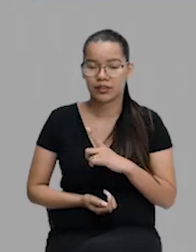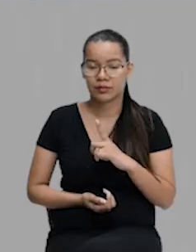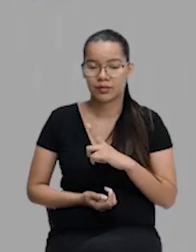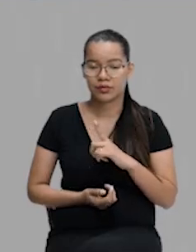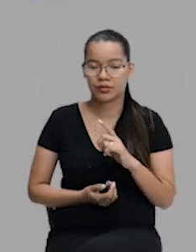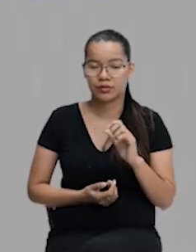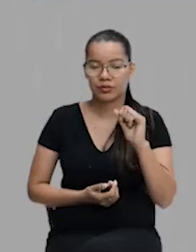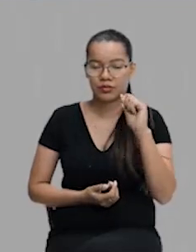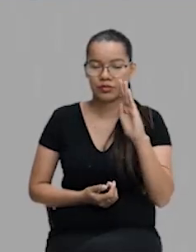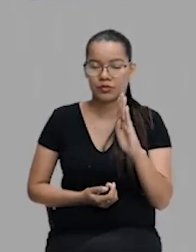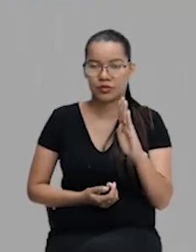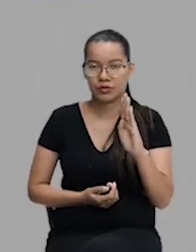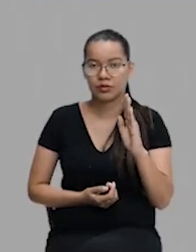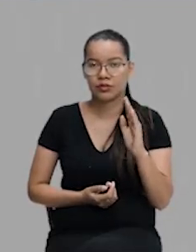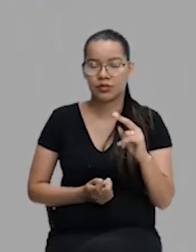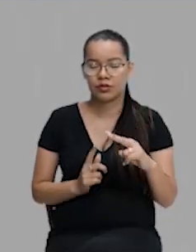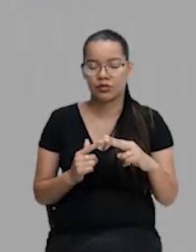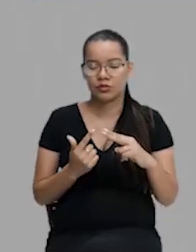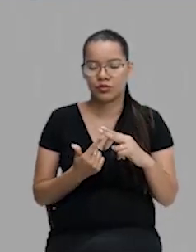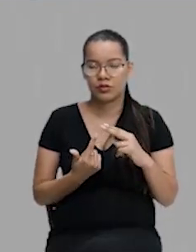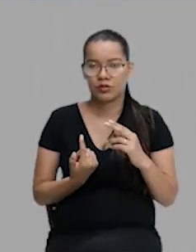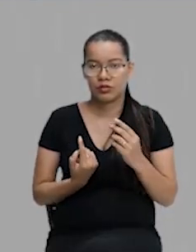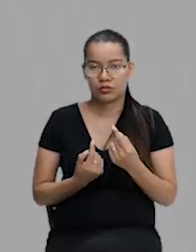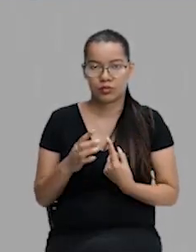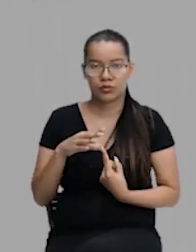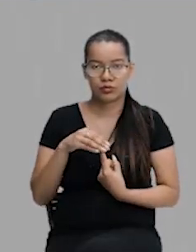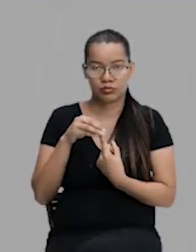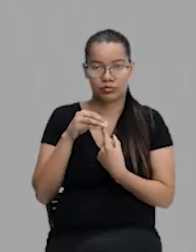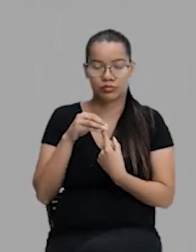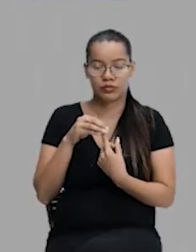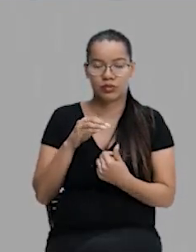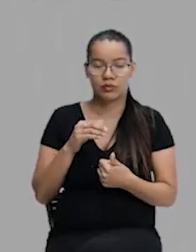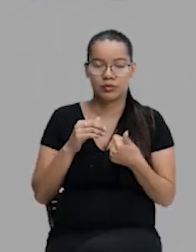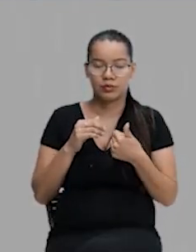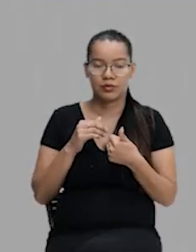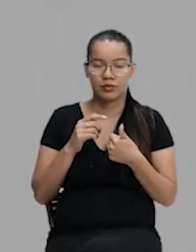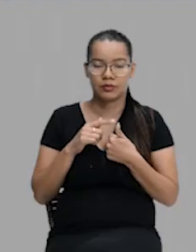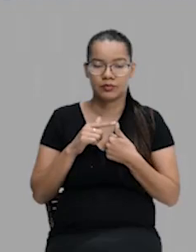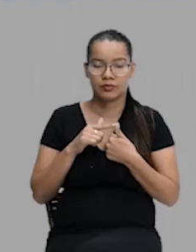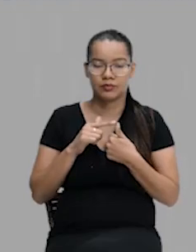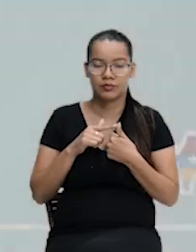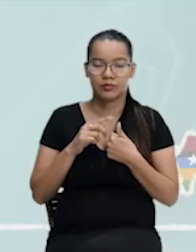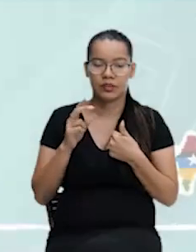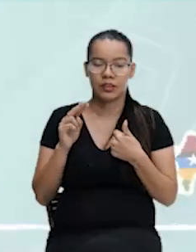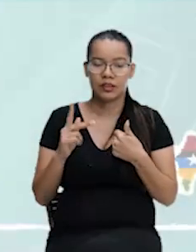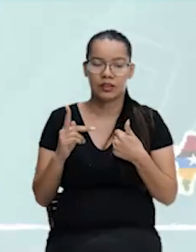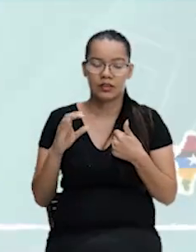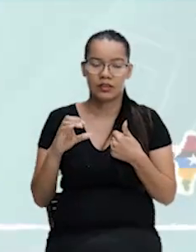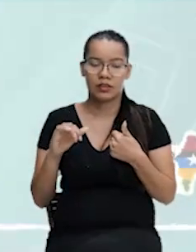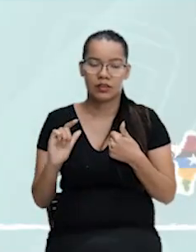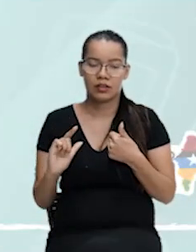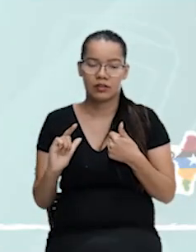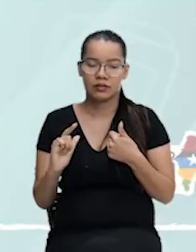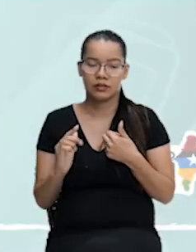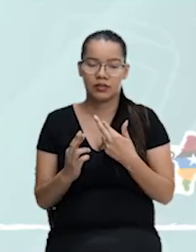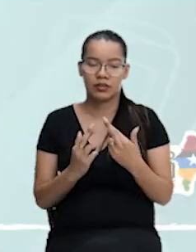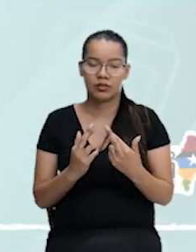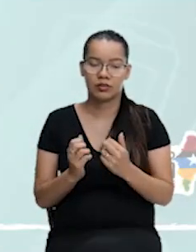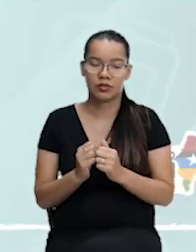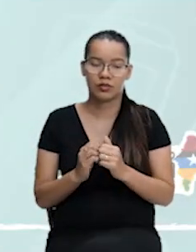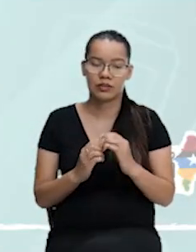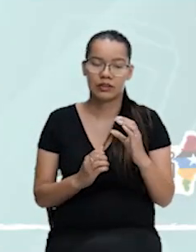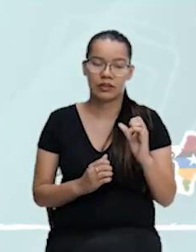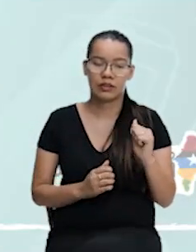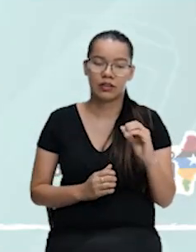alternativas, duas questõezinhas em uma. Primeiro, a reação. O ácido clorídrico, HCl, reagindo com carbonato de